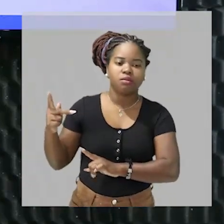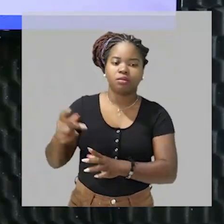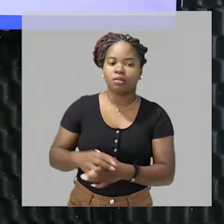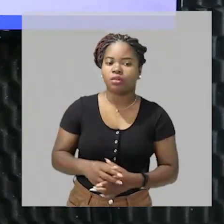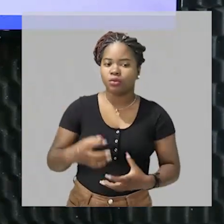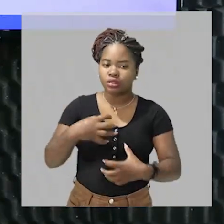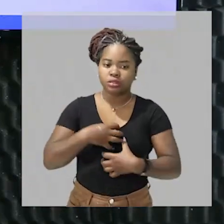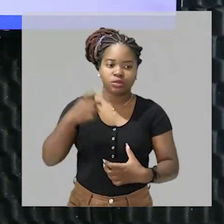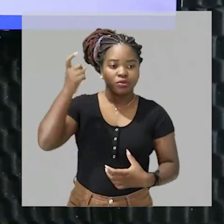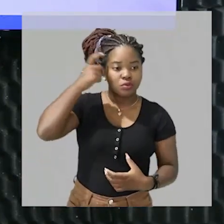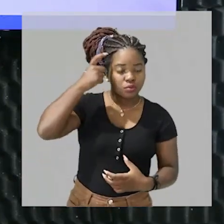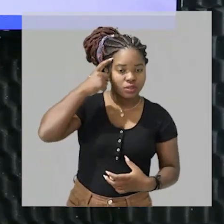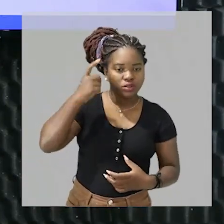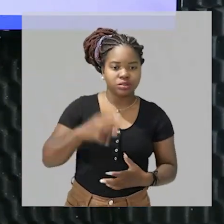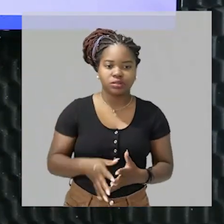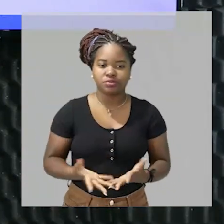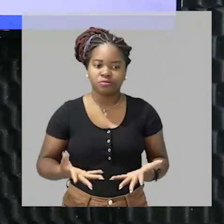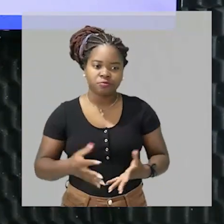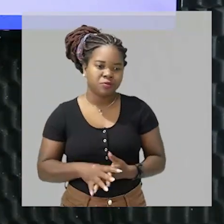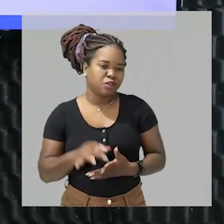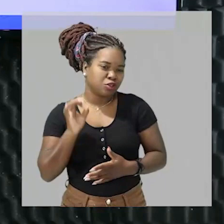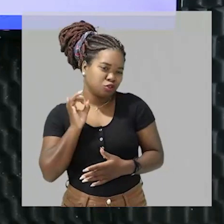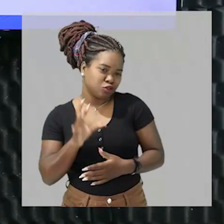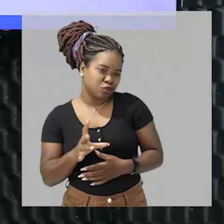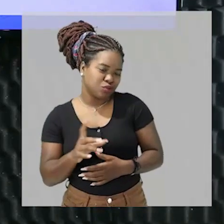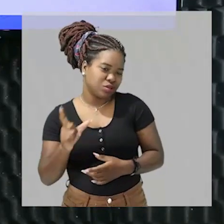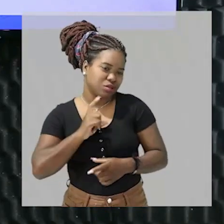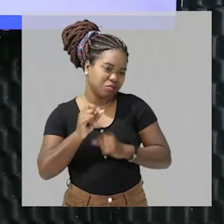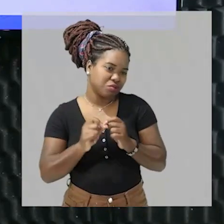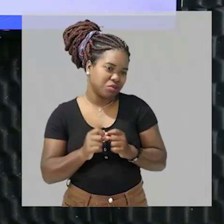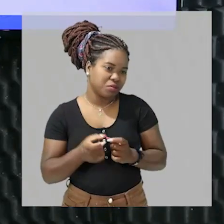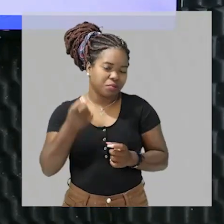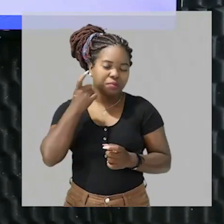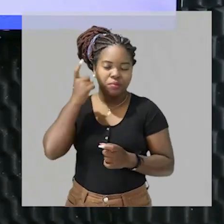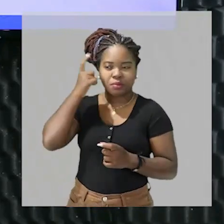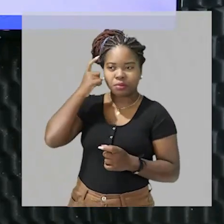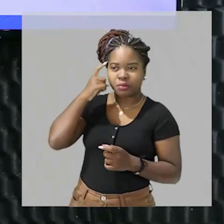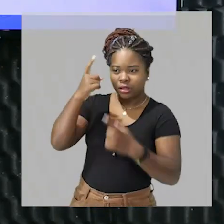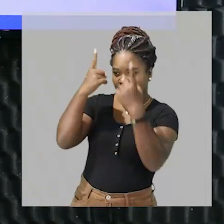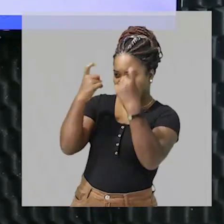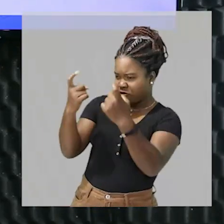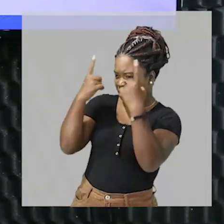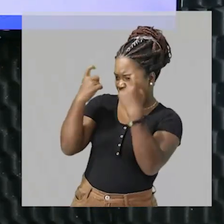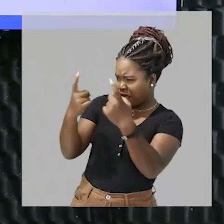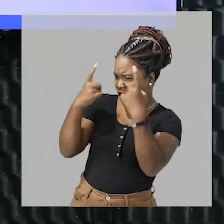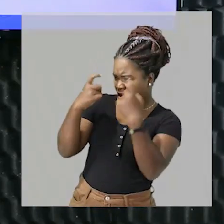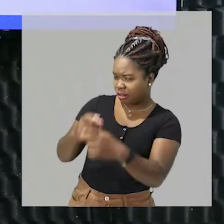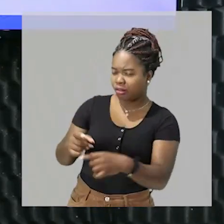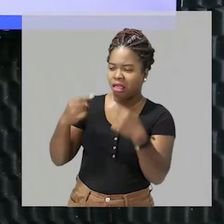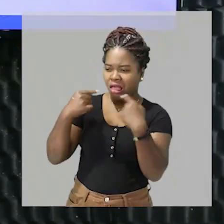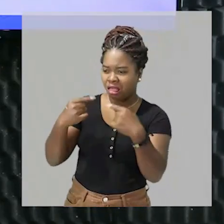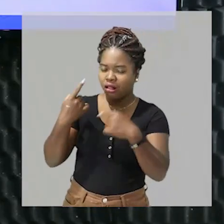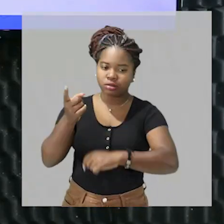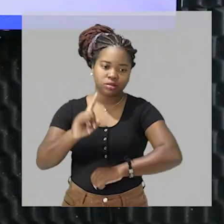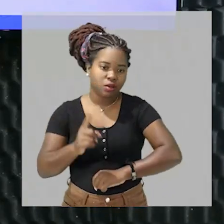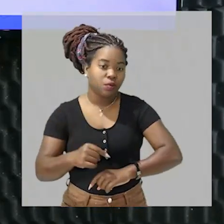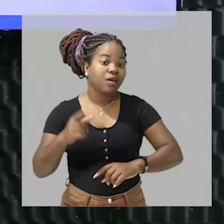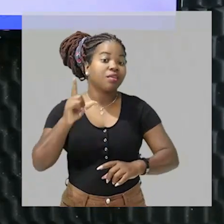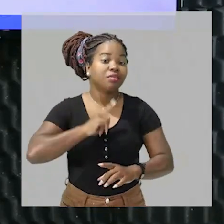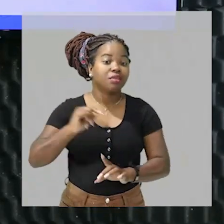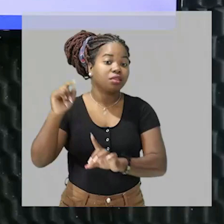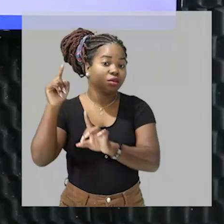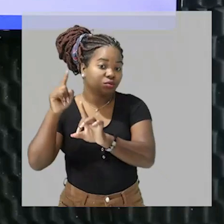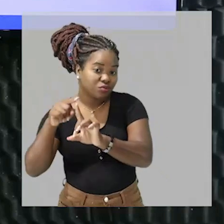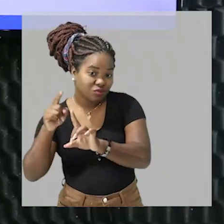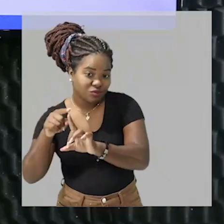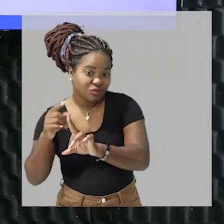pouco complicado, e aí não é só a questão de você achar que é vandalismo, não, é a questão de você ter uma forma de arte que vem